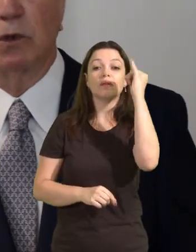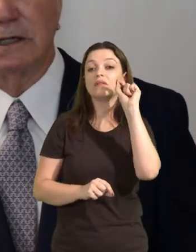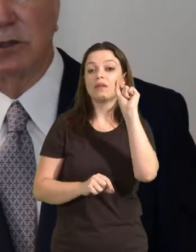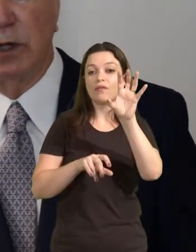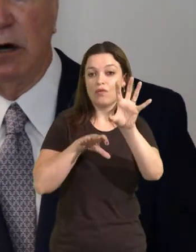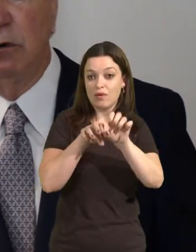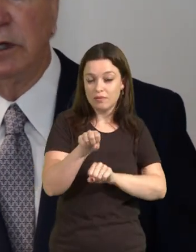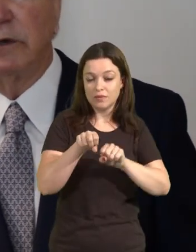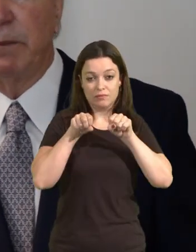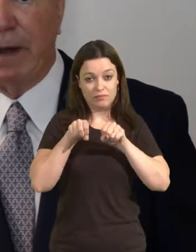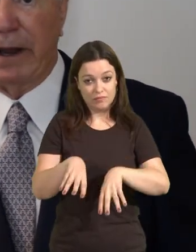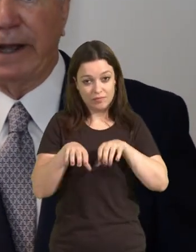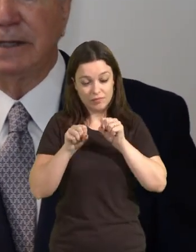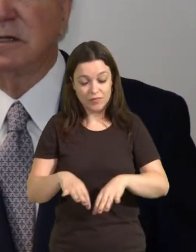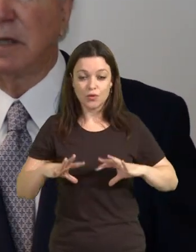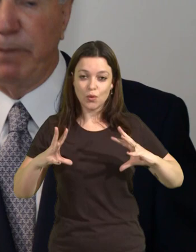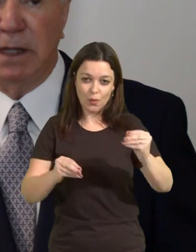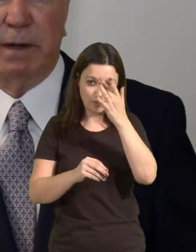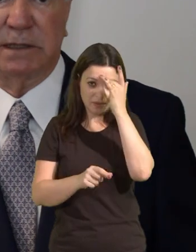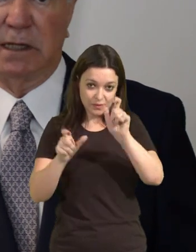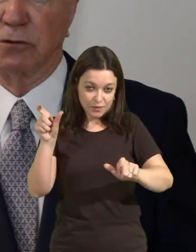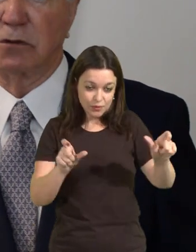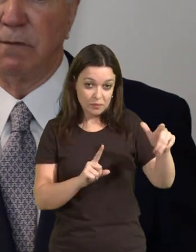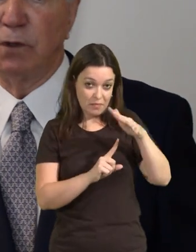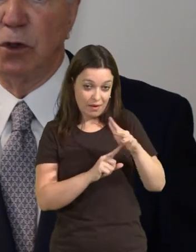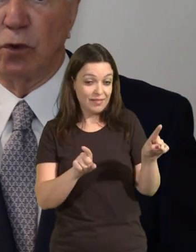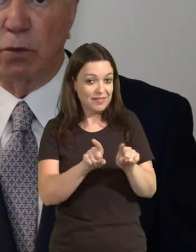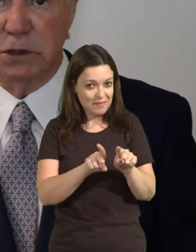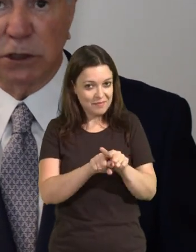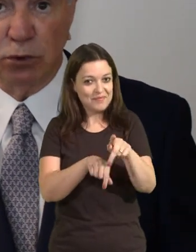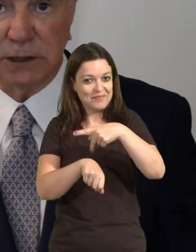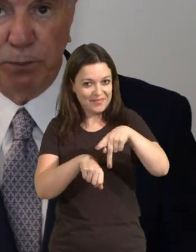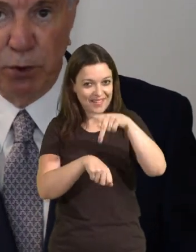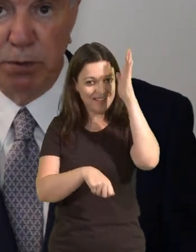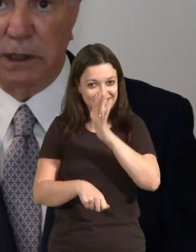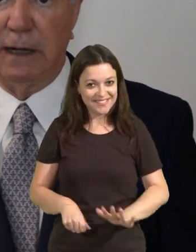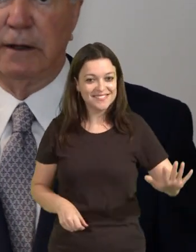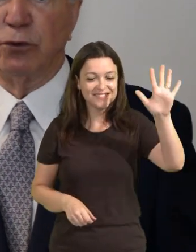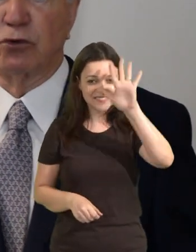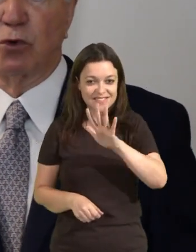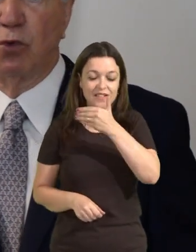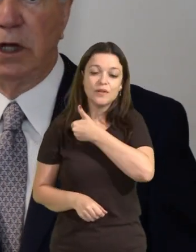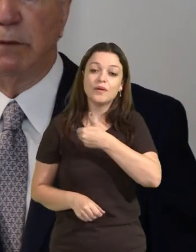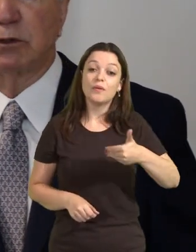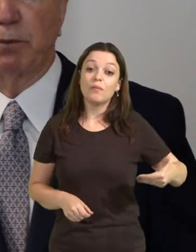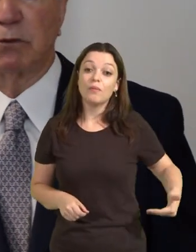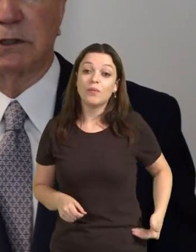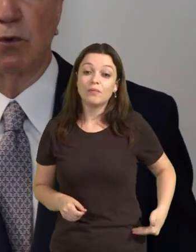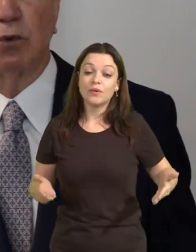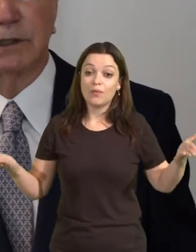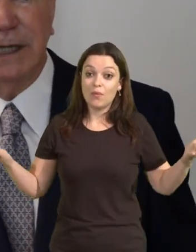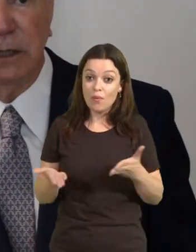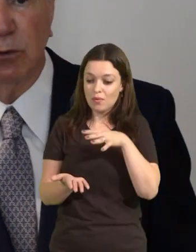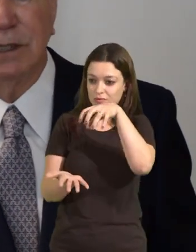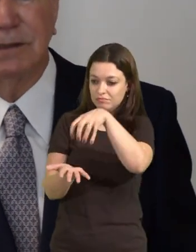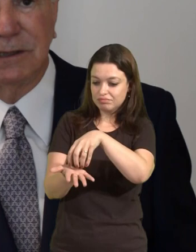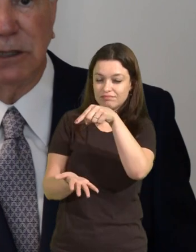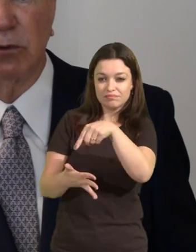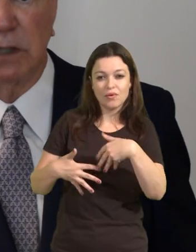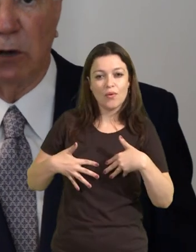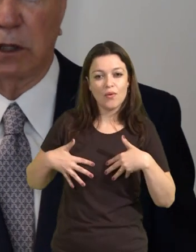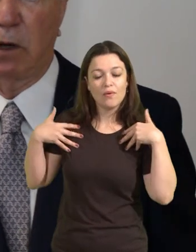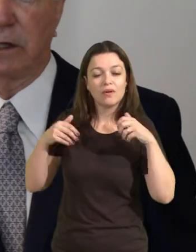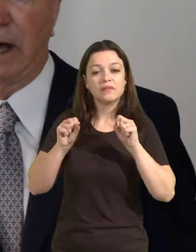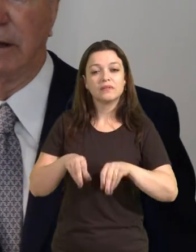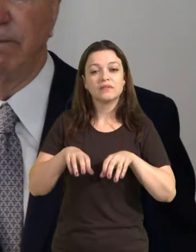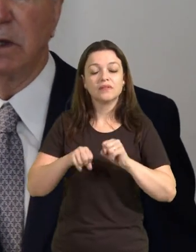formação educacional de paranaense e também de brasileiros. Como instituição pública, nos orgulhamos pelo seu conceito de